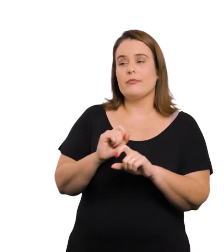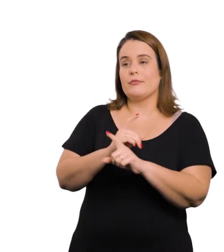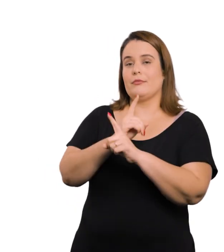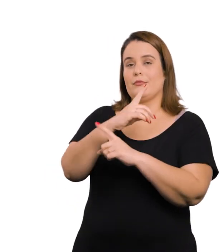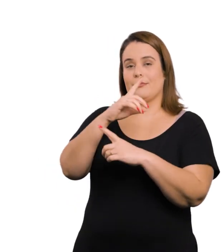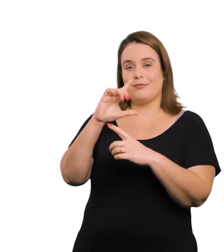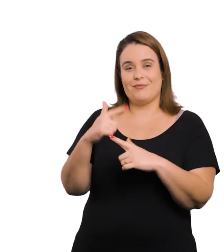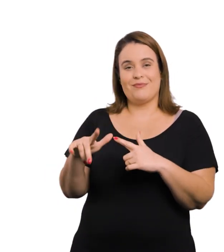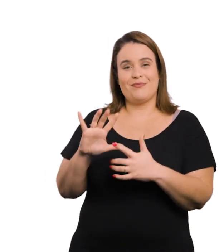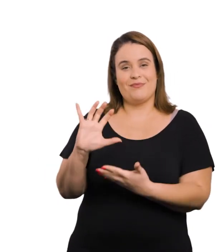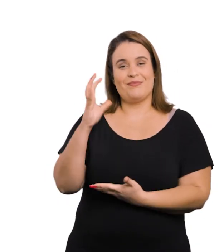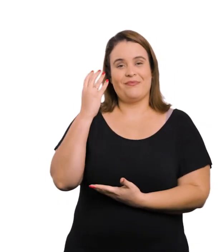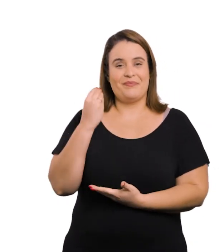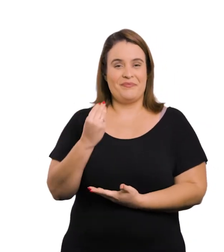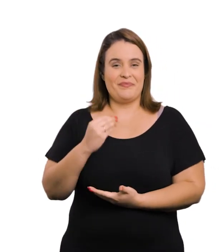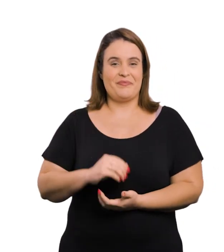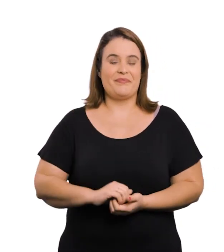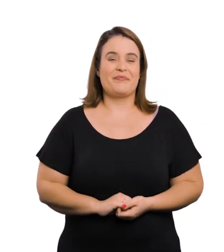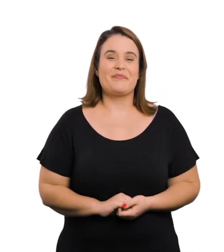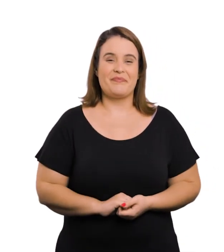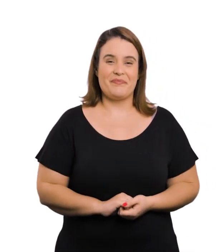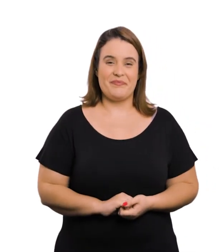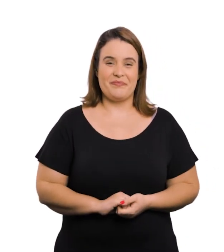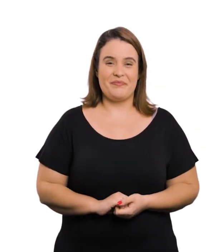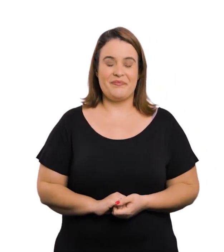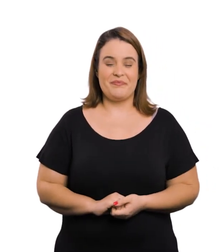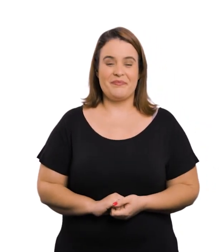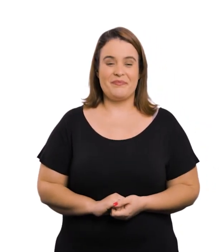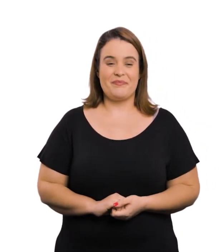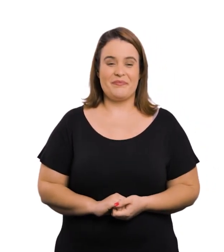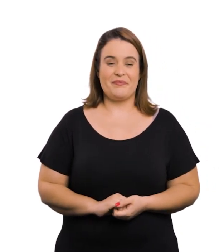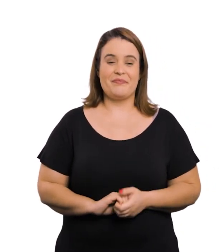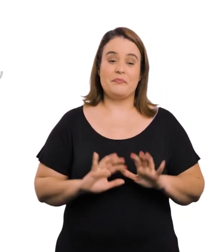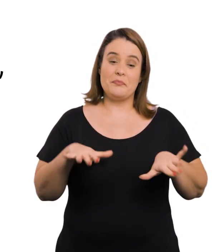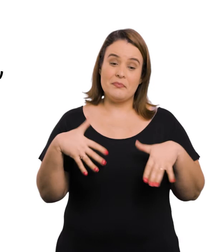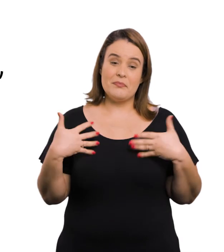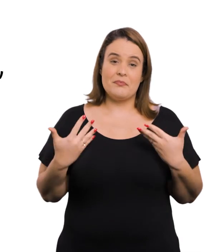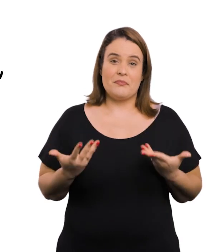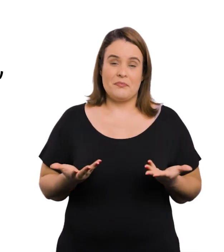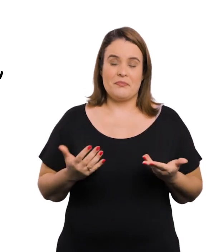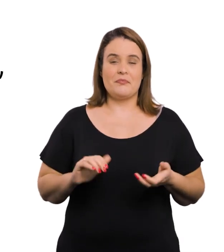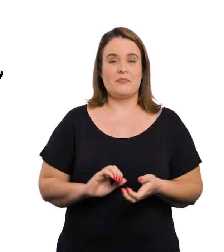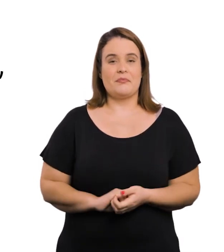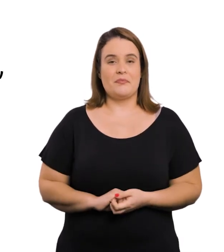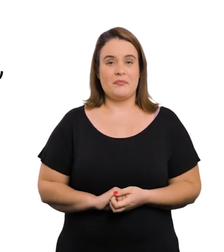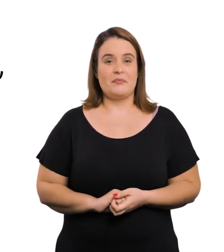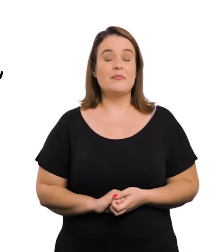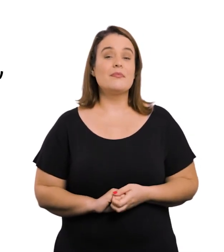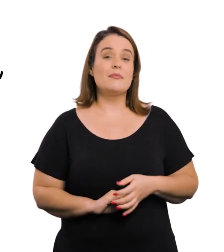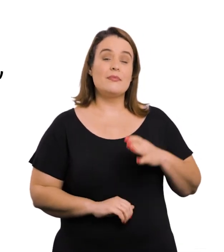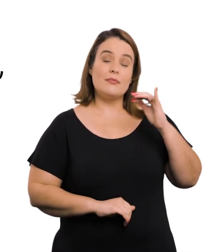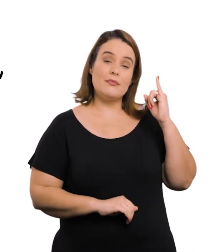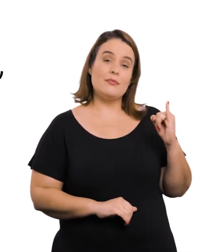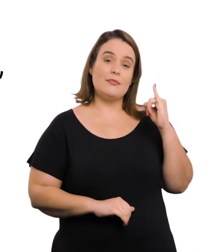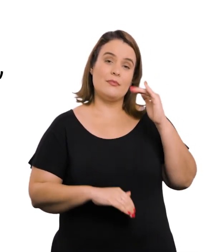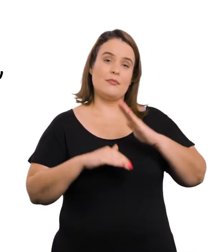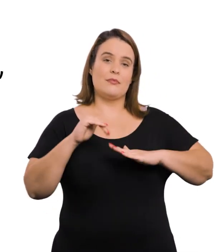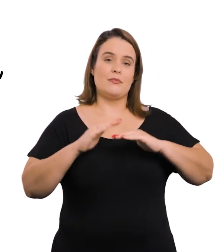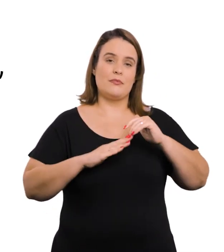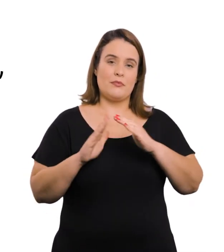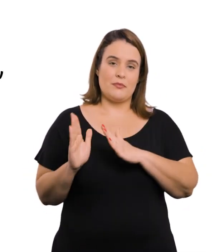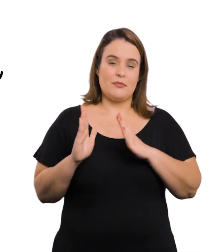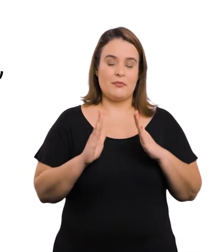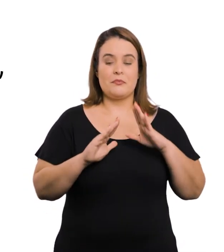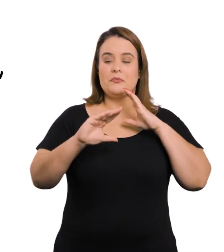a solução para melhorar a realização das rotinas. Fecha aspas. Desse modo, são importantes atividades para